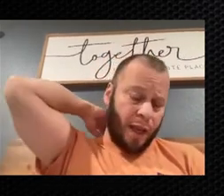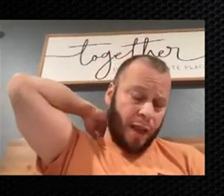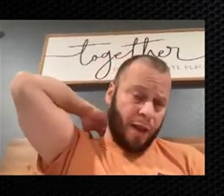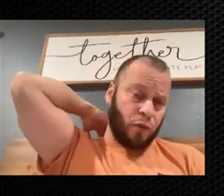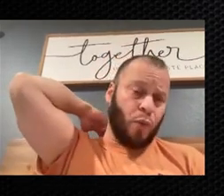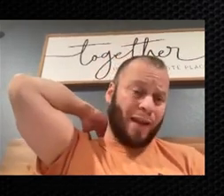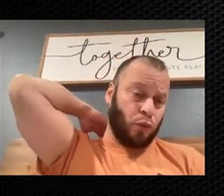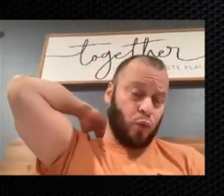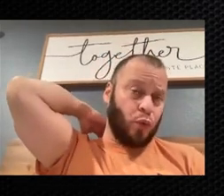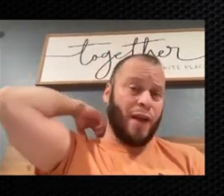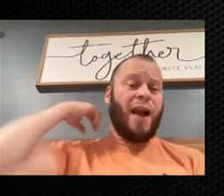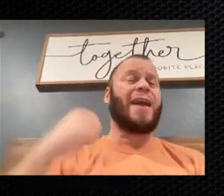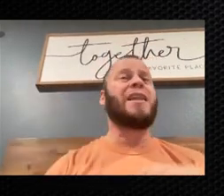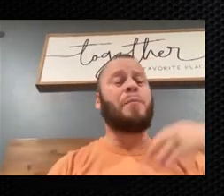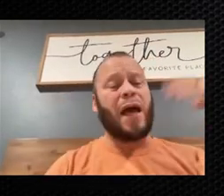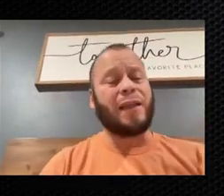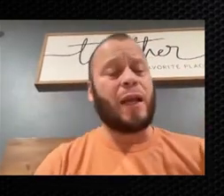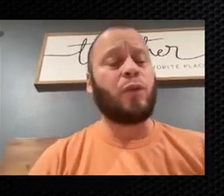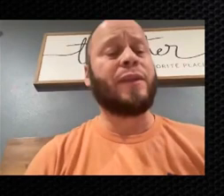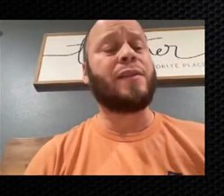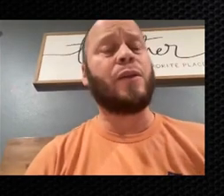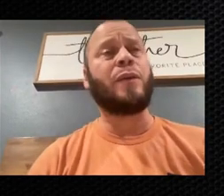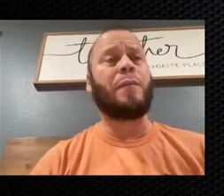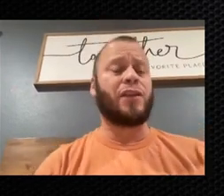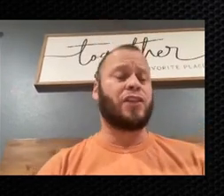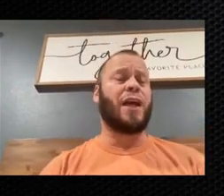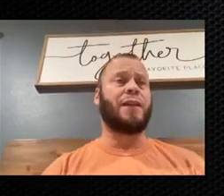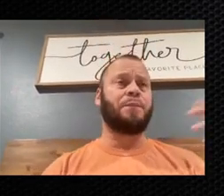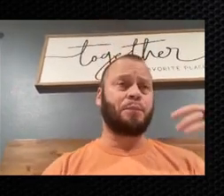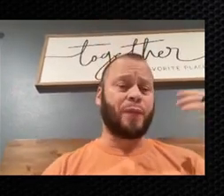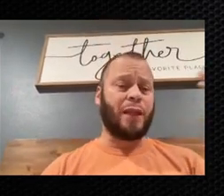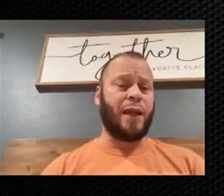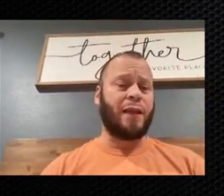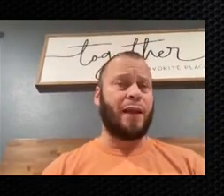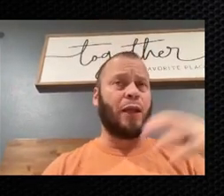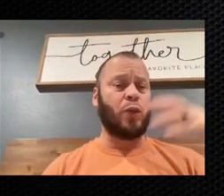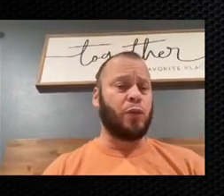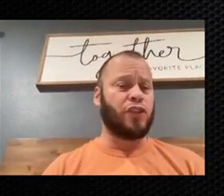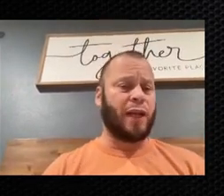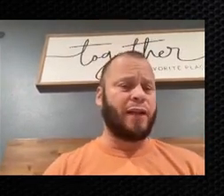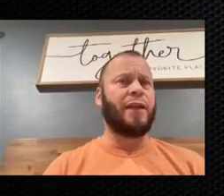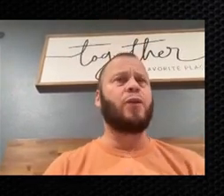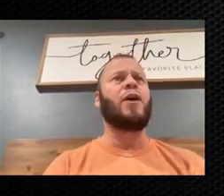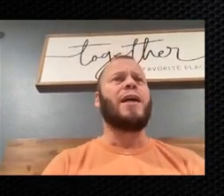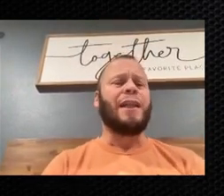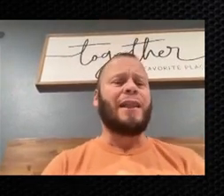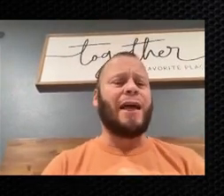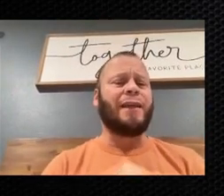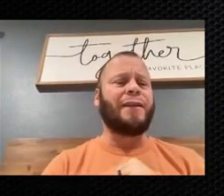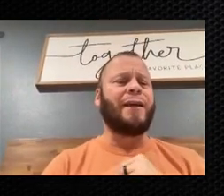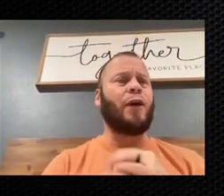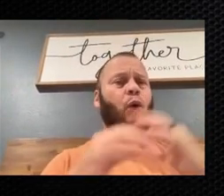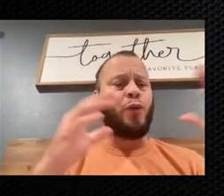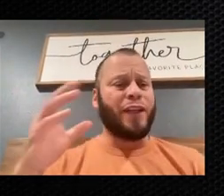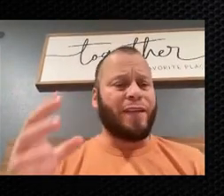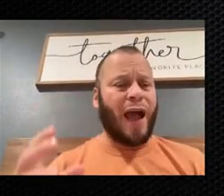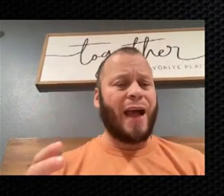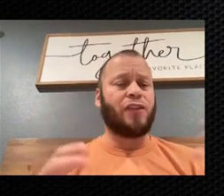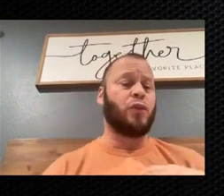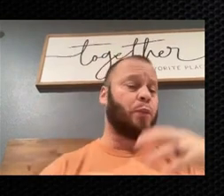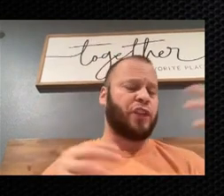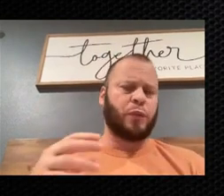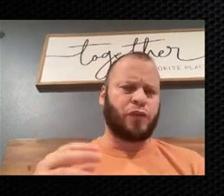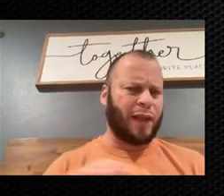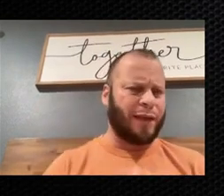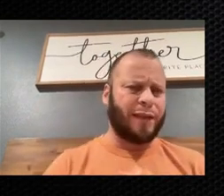é do maduro aquela parada que aconteceu na baixada né lá no Rio de Janeiro lá na comunidade